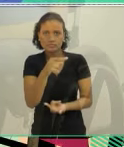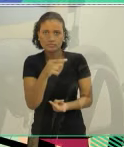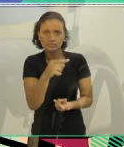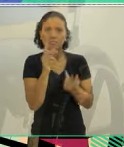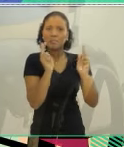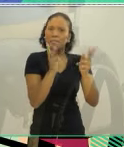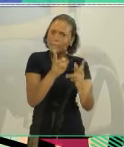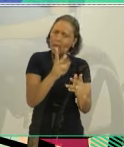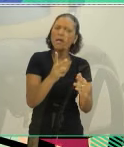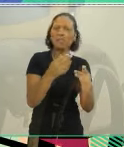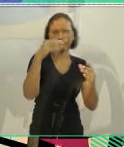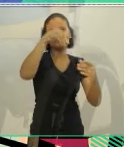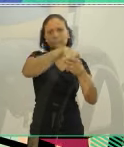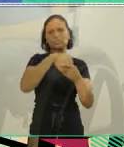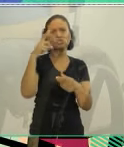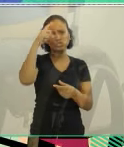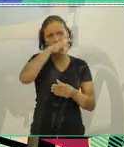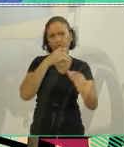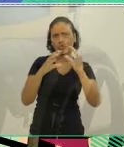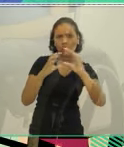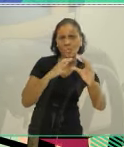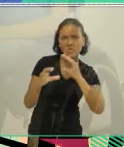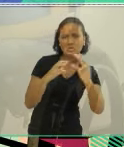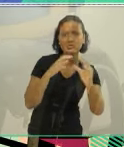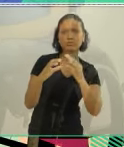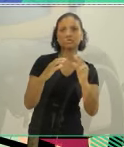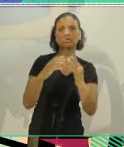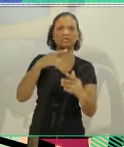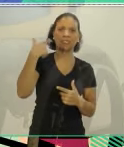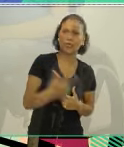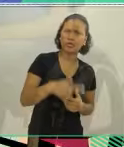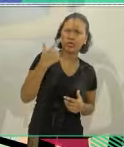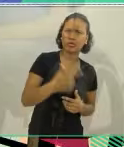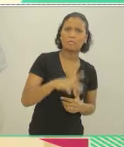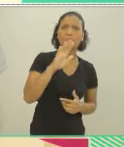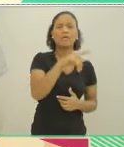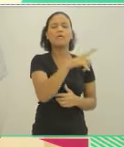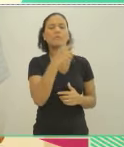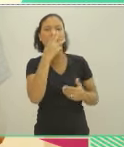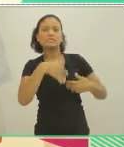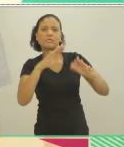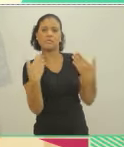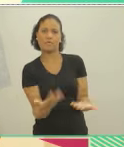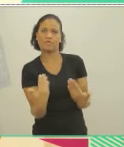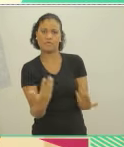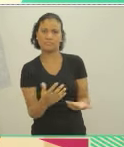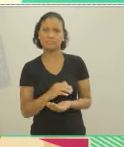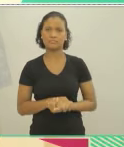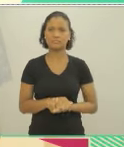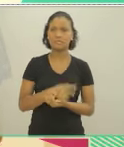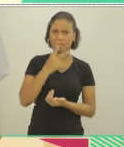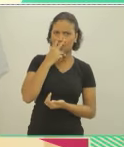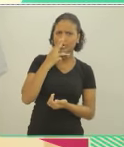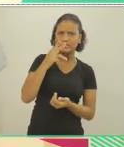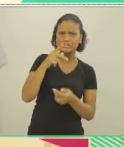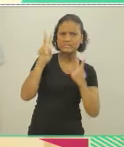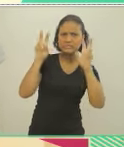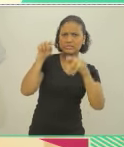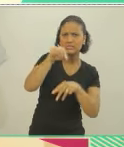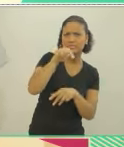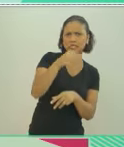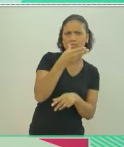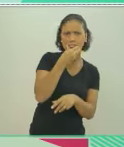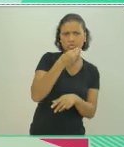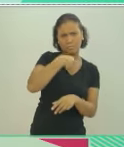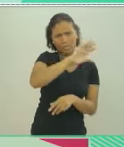comunicação, dificuldade social e uma tendência a ser repetitivo, mas de uma forma mais branda. Parece que existem mais casos de autismo entre meninos